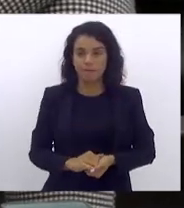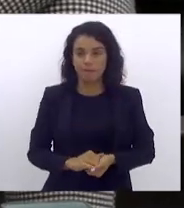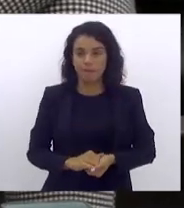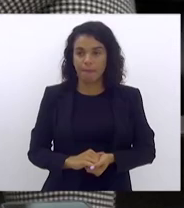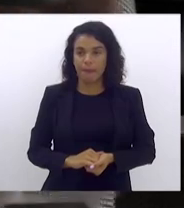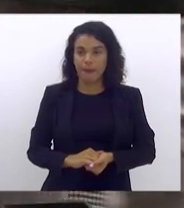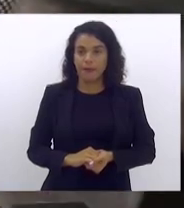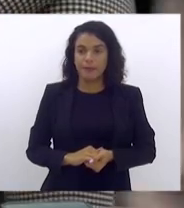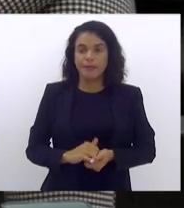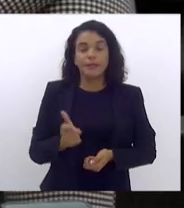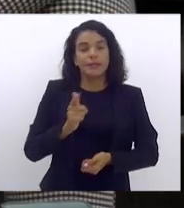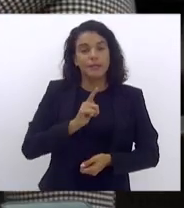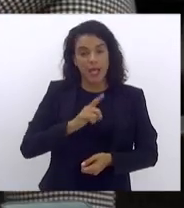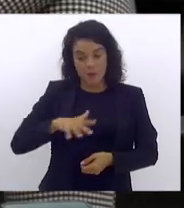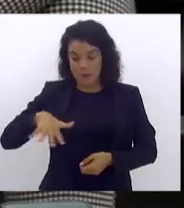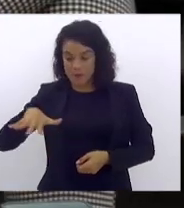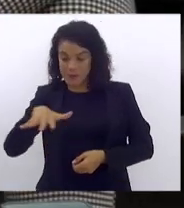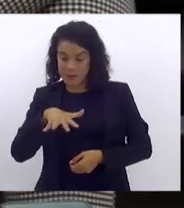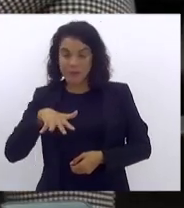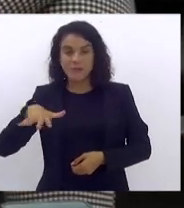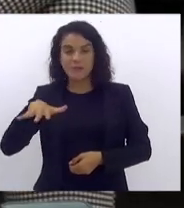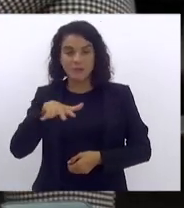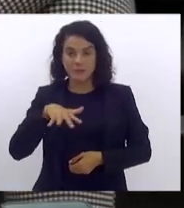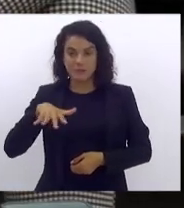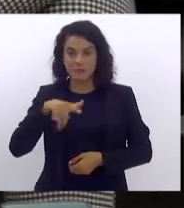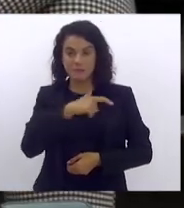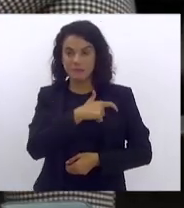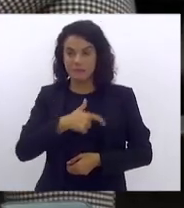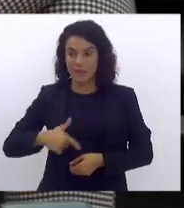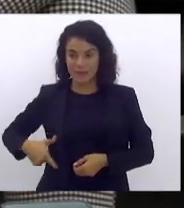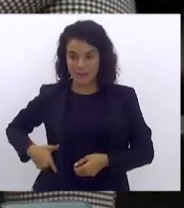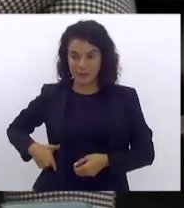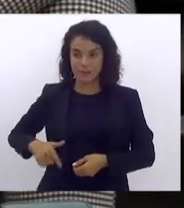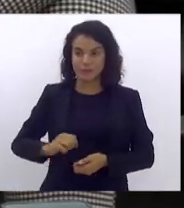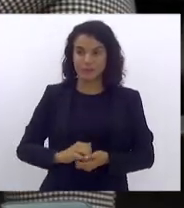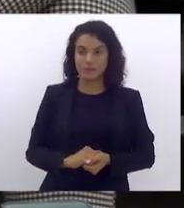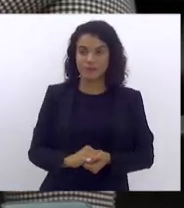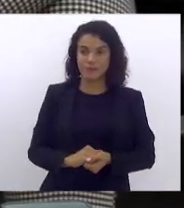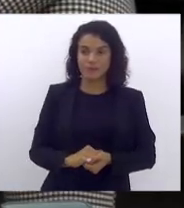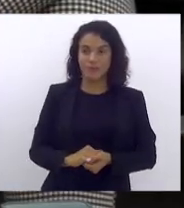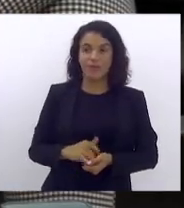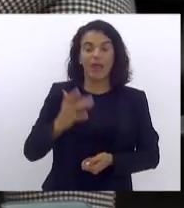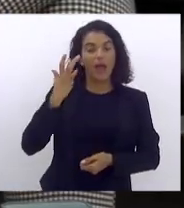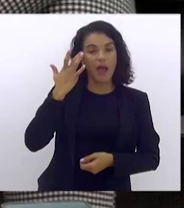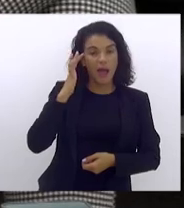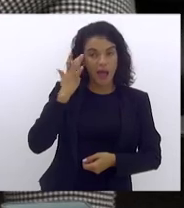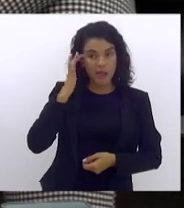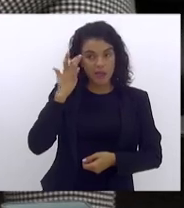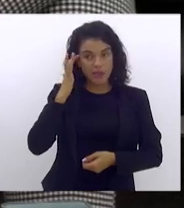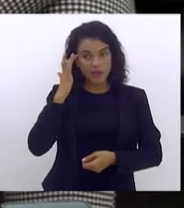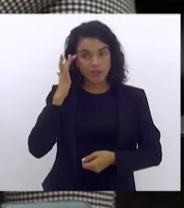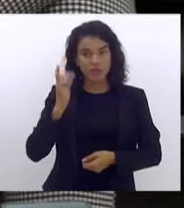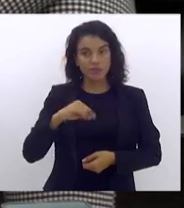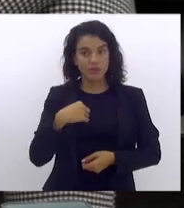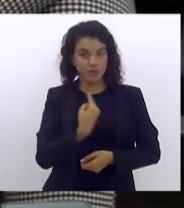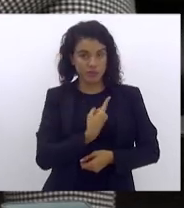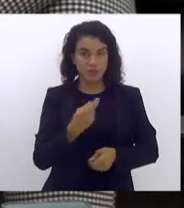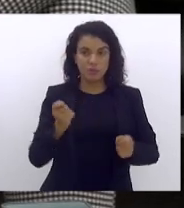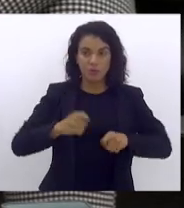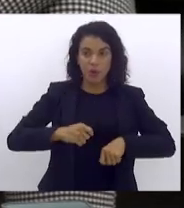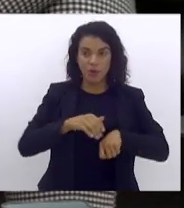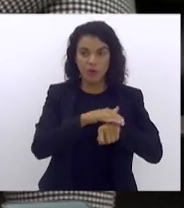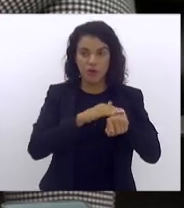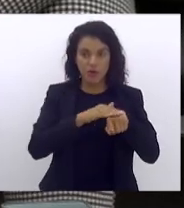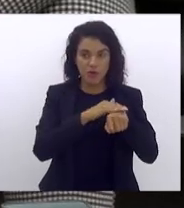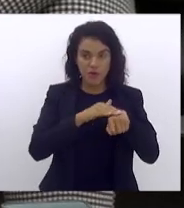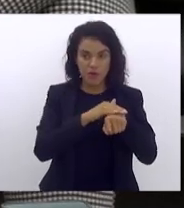seja, existe um espaço republicano que tem que ser construído. Acho que a gente pode conversar com a colega, vou